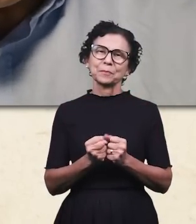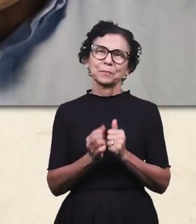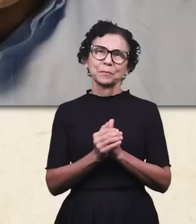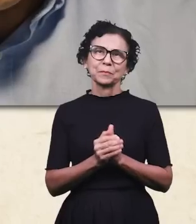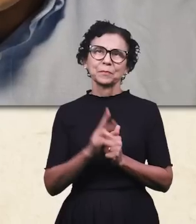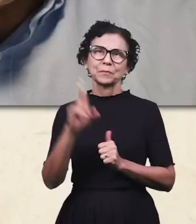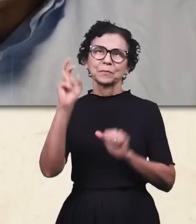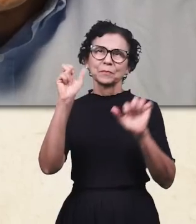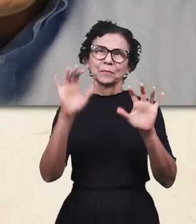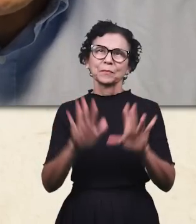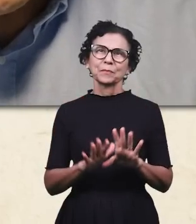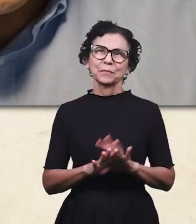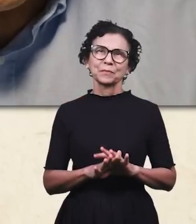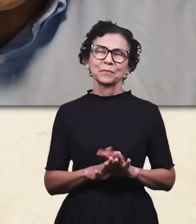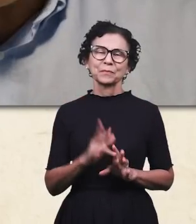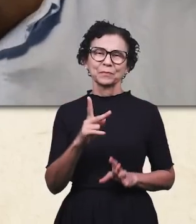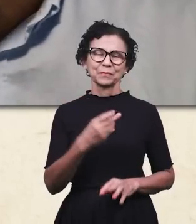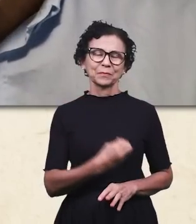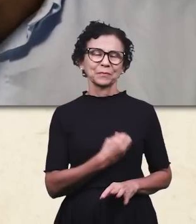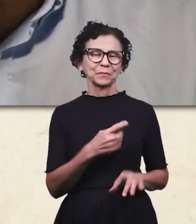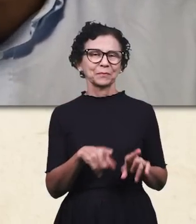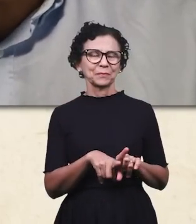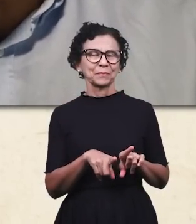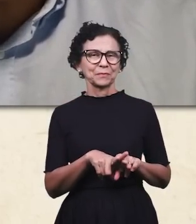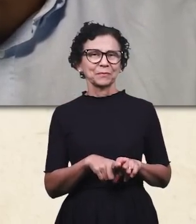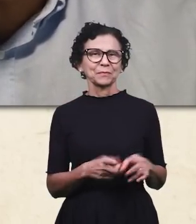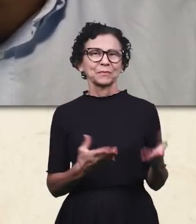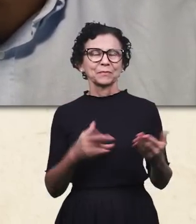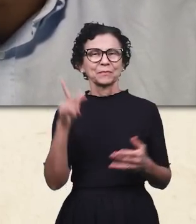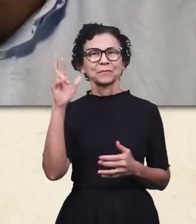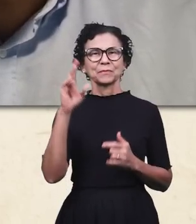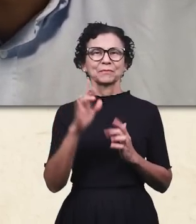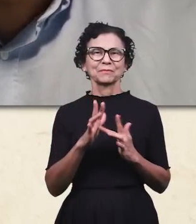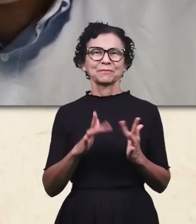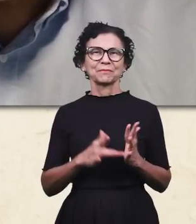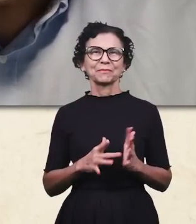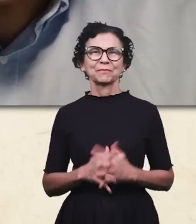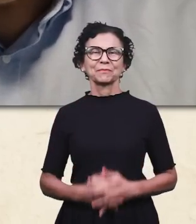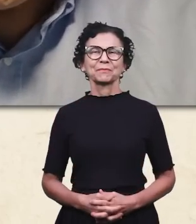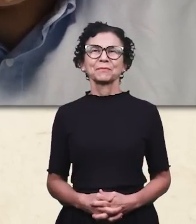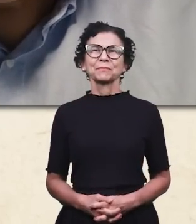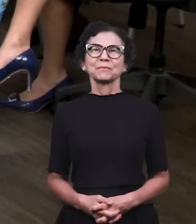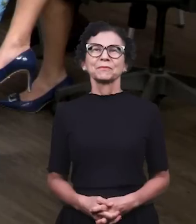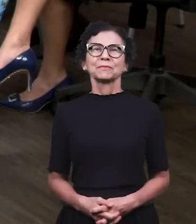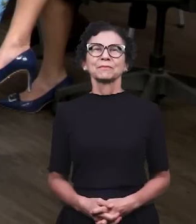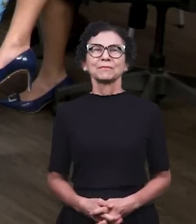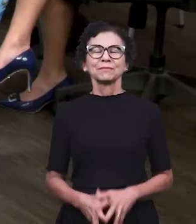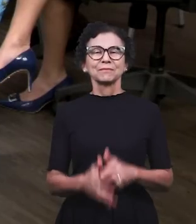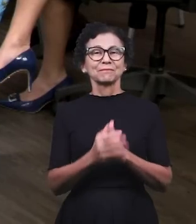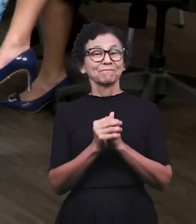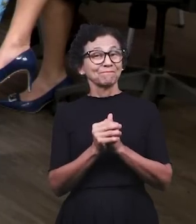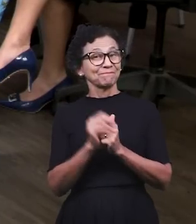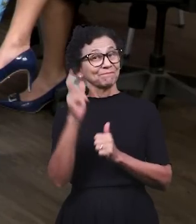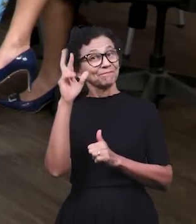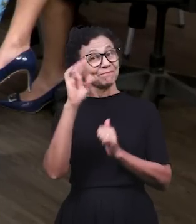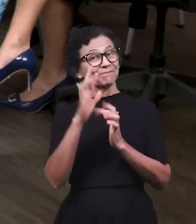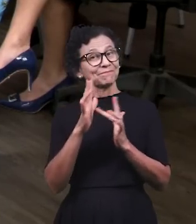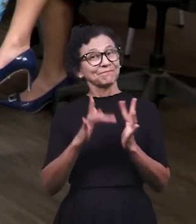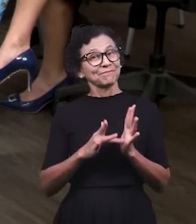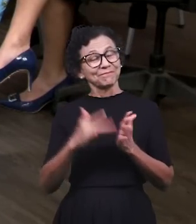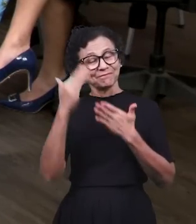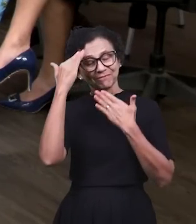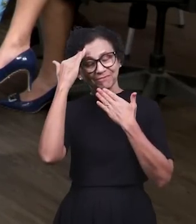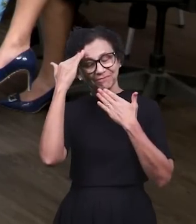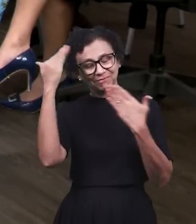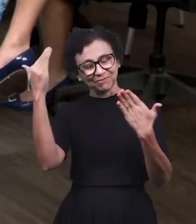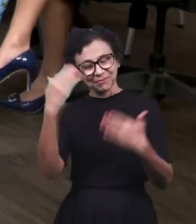Amém? Que o Senhor nos abençoe, abençoe a sua vida também, jovem. A paz do Senhor. Amém, companheiro. Paz do Senhor Jesus,